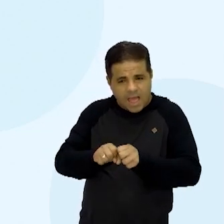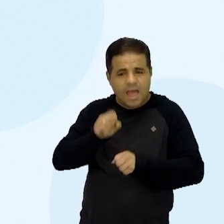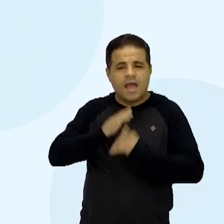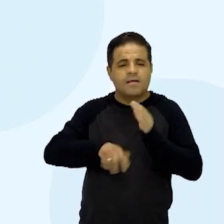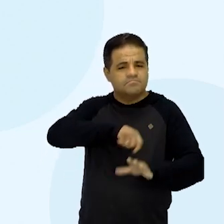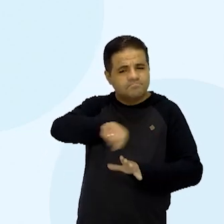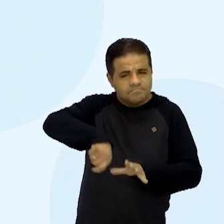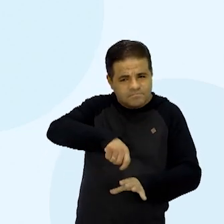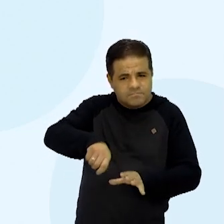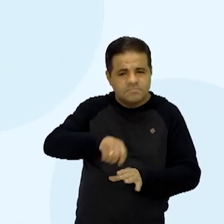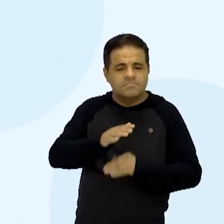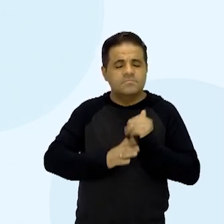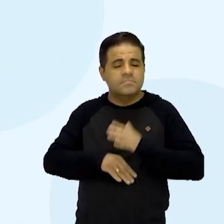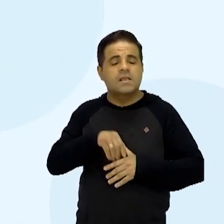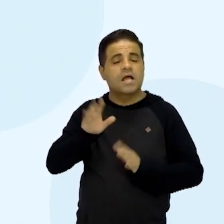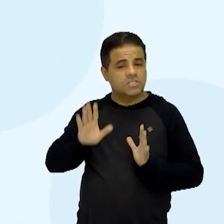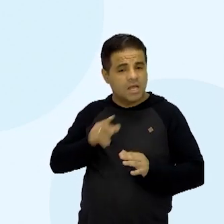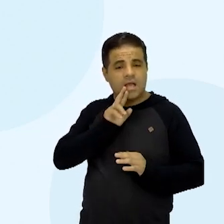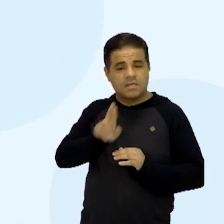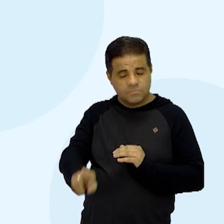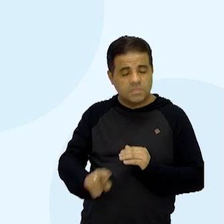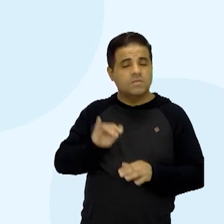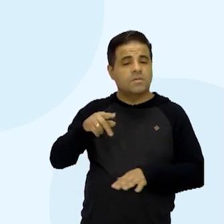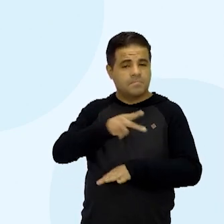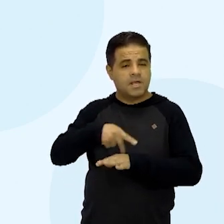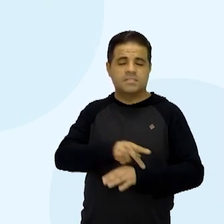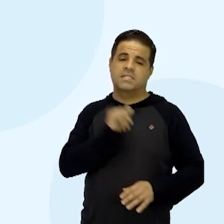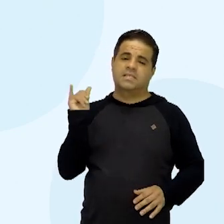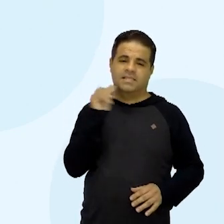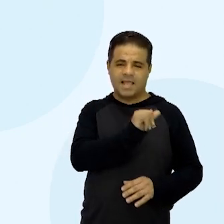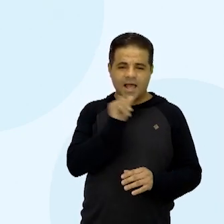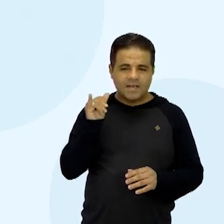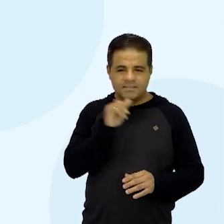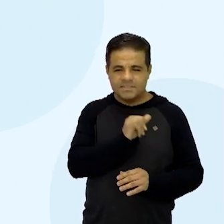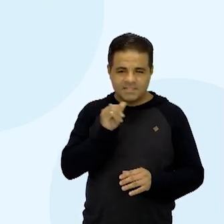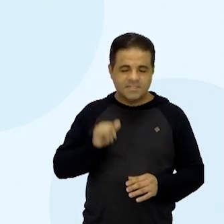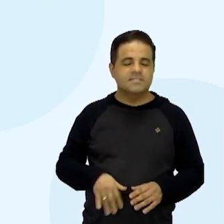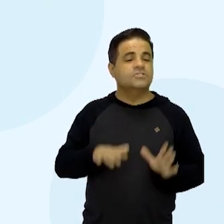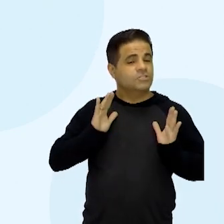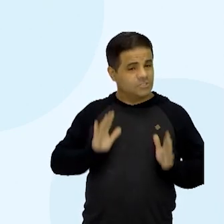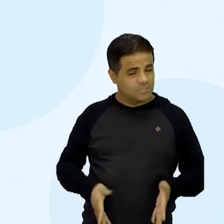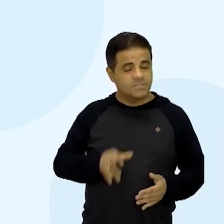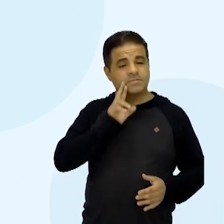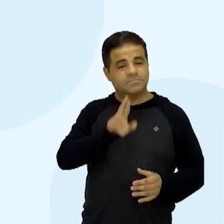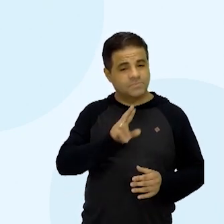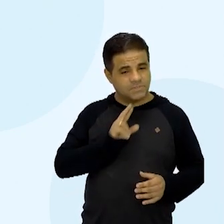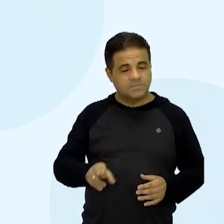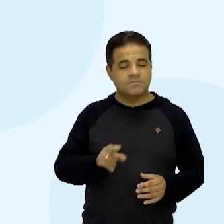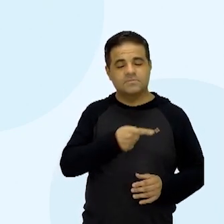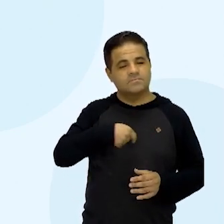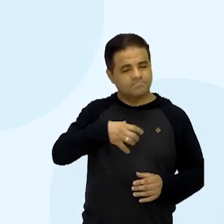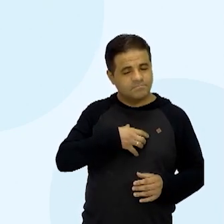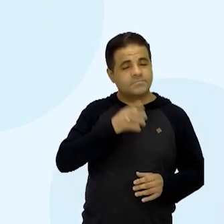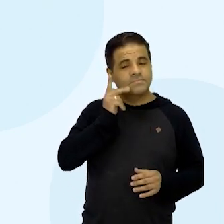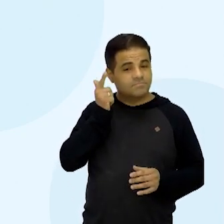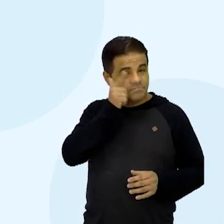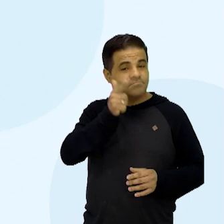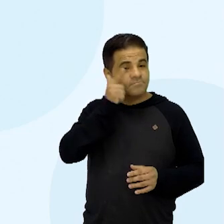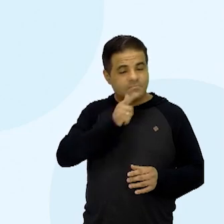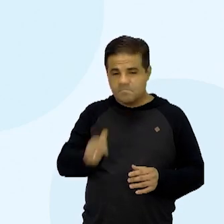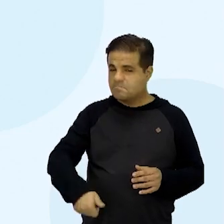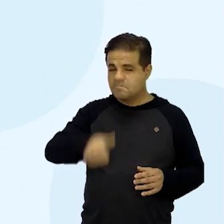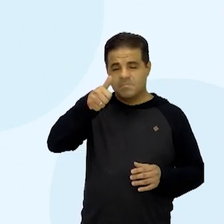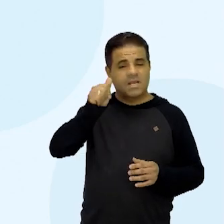Gemima e a Maria Isabel já responderam Italians. Italians, very good. Itália. Então, Italians, estamos aí ganhando na